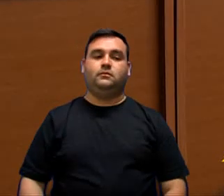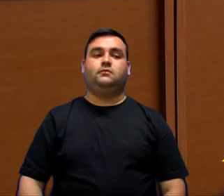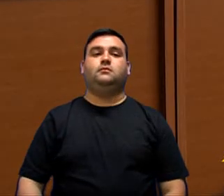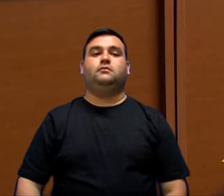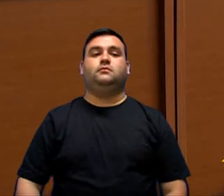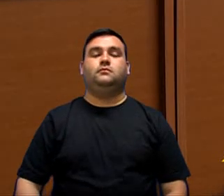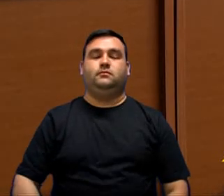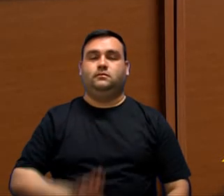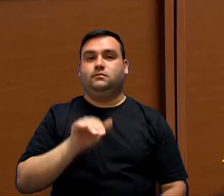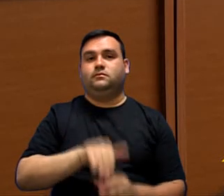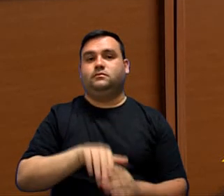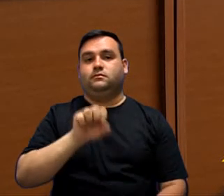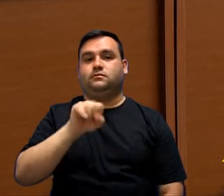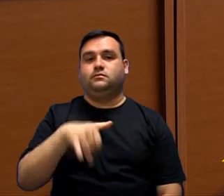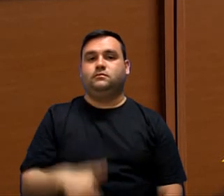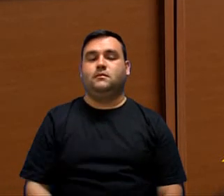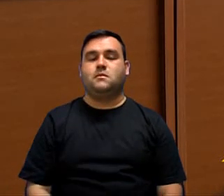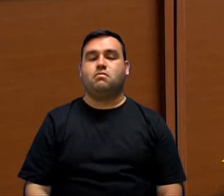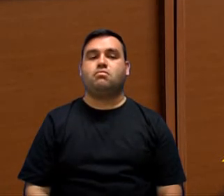O voto sim.